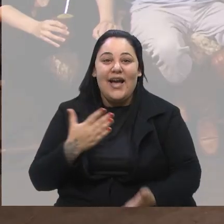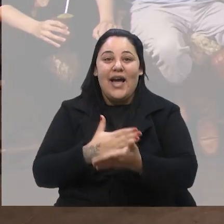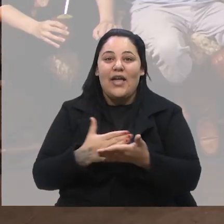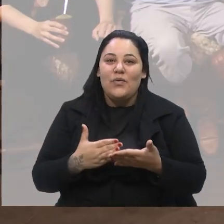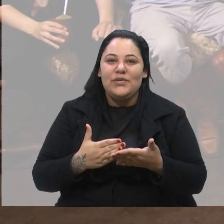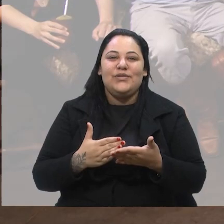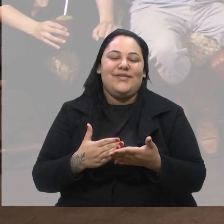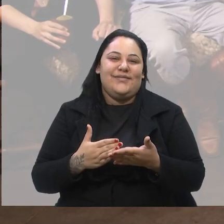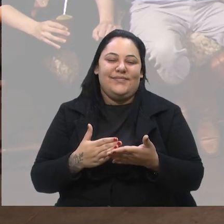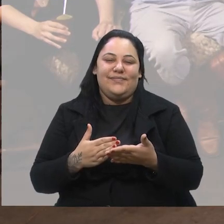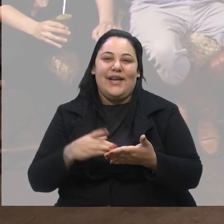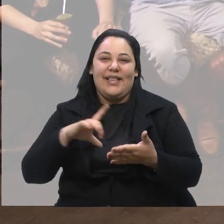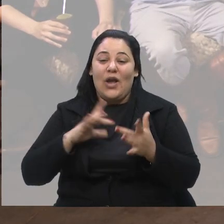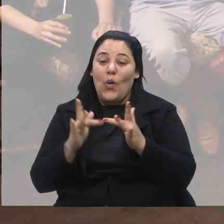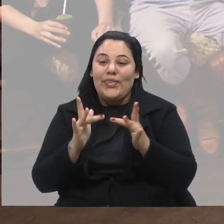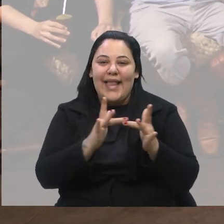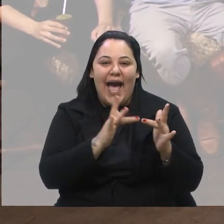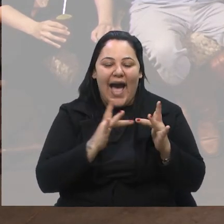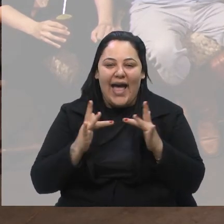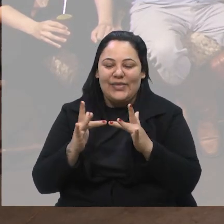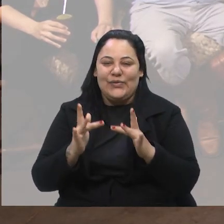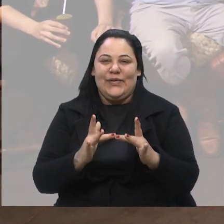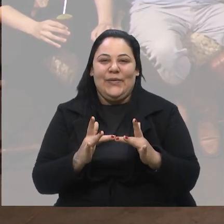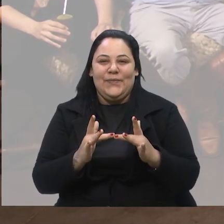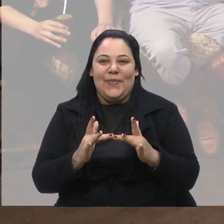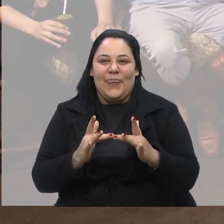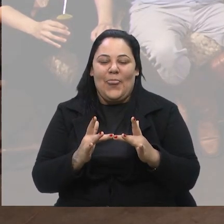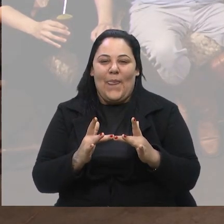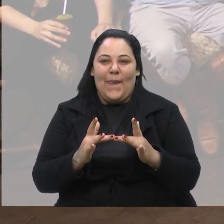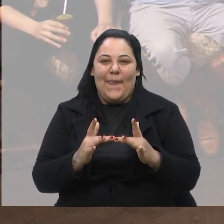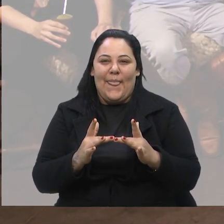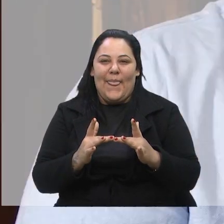sabe? E daí o